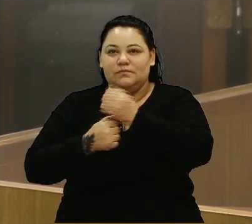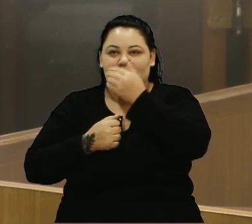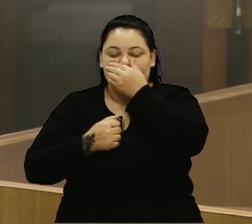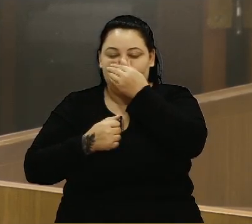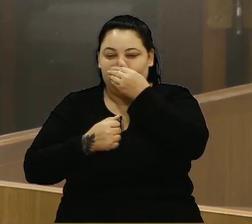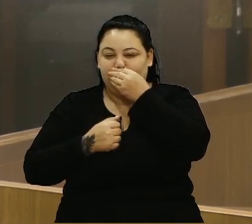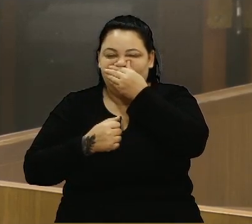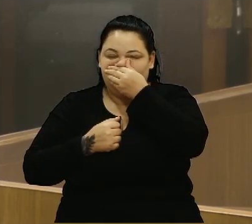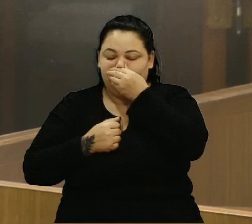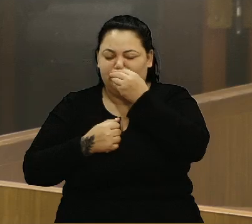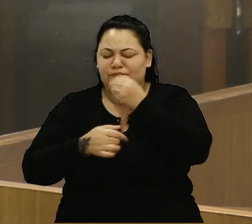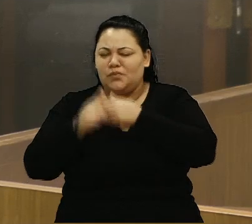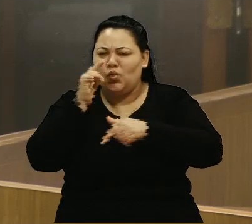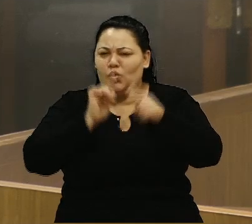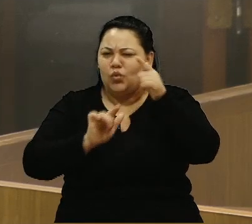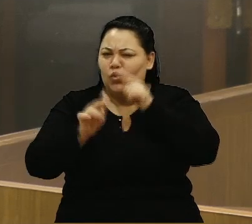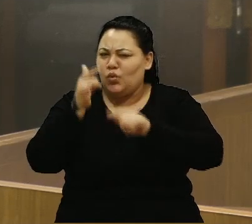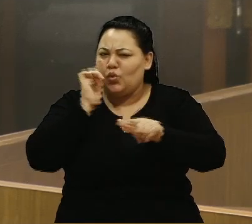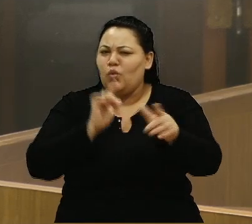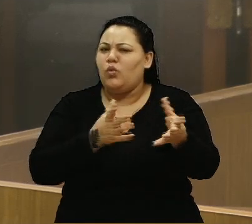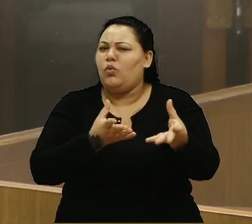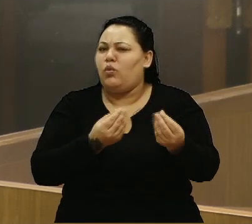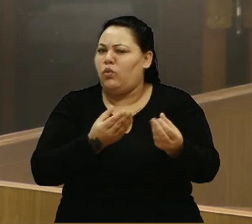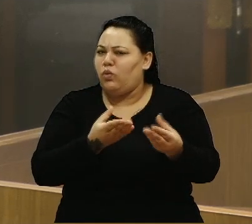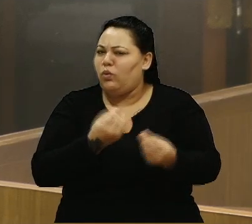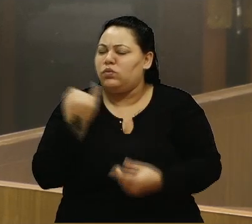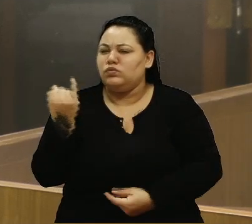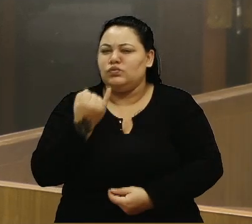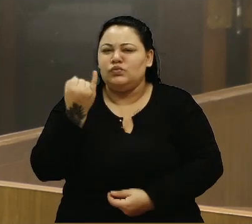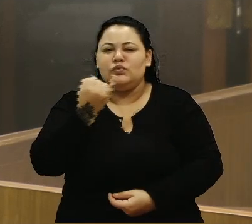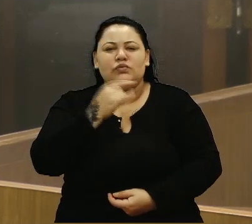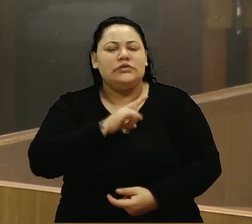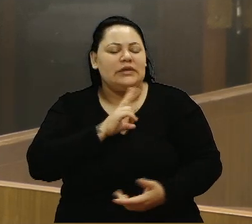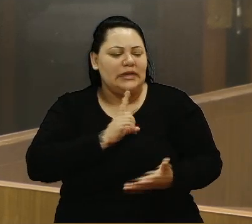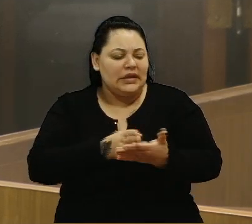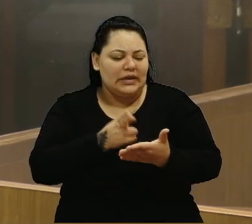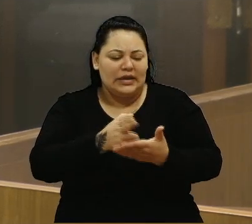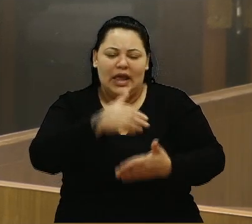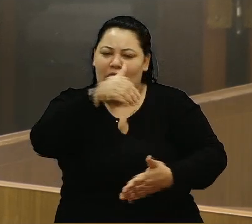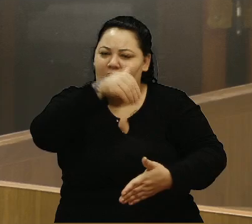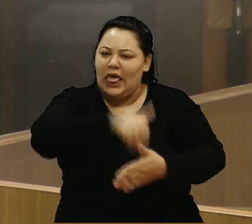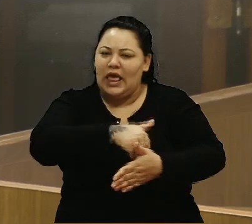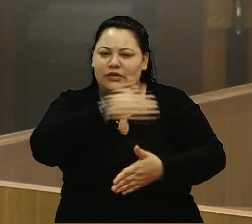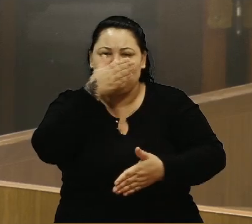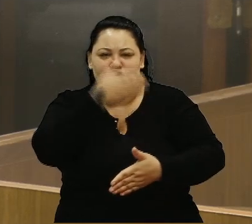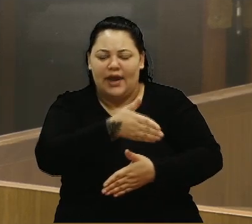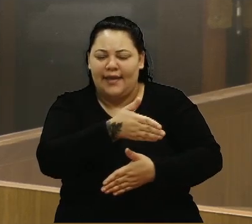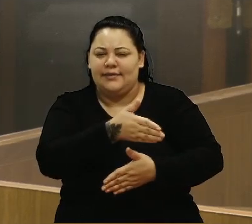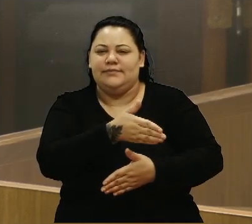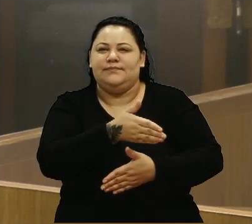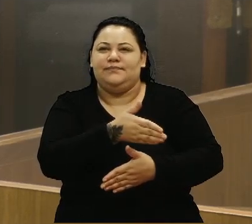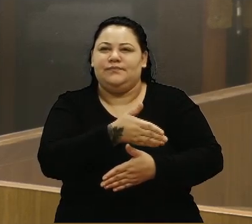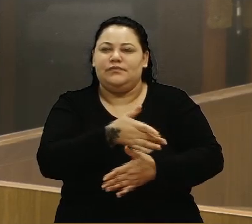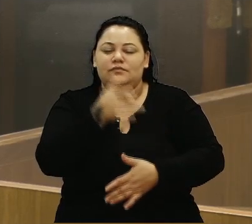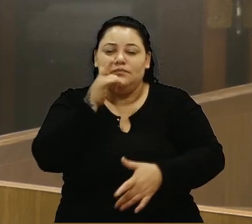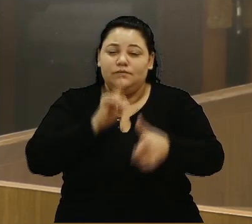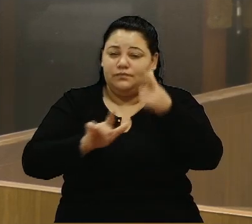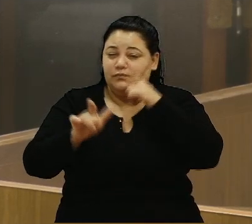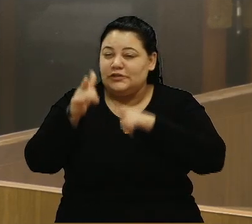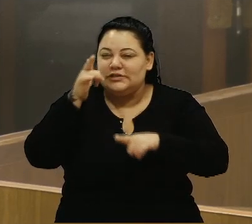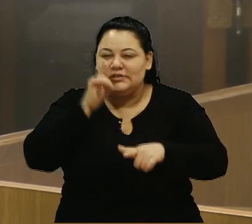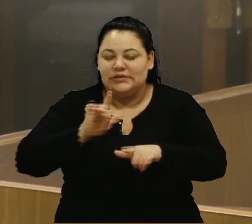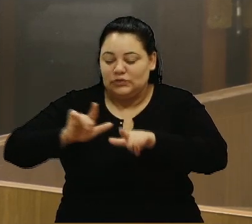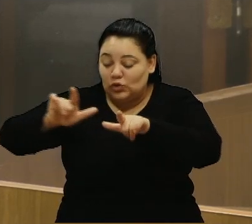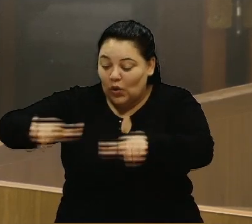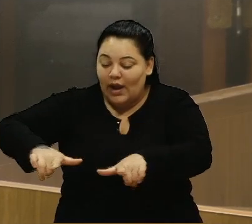Muitas conquistas importantes, sempre teve eleições diretas, conquistas importantes, sede